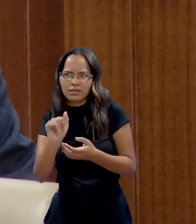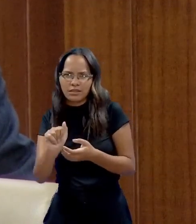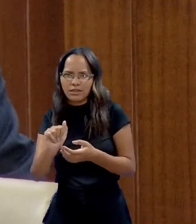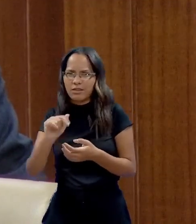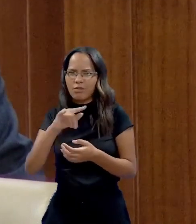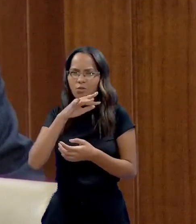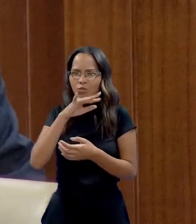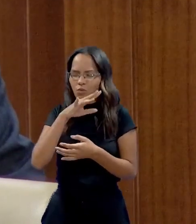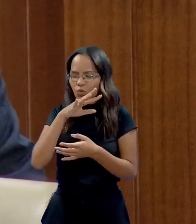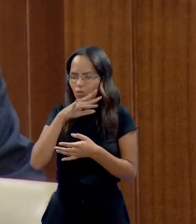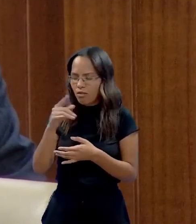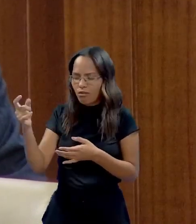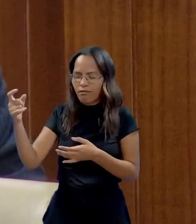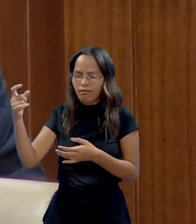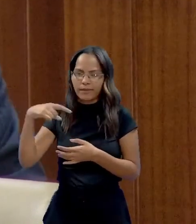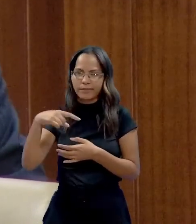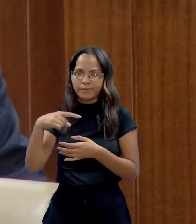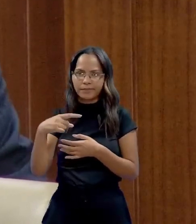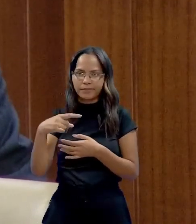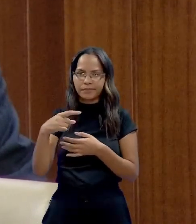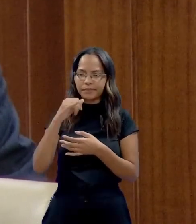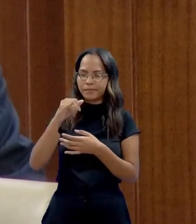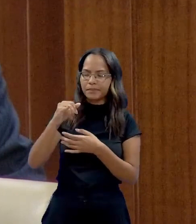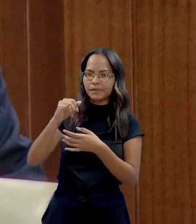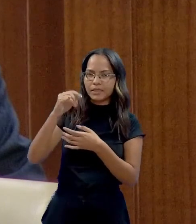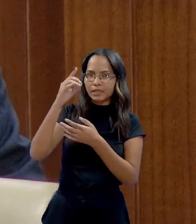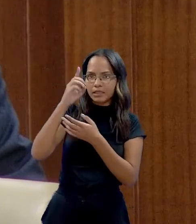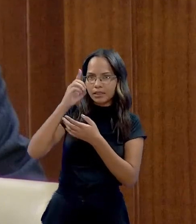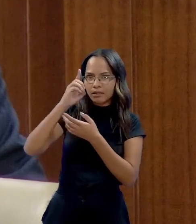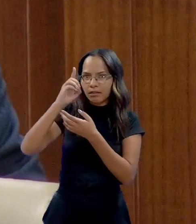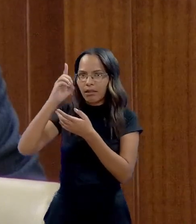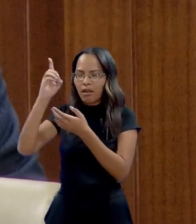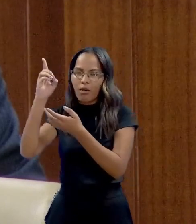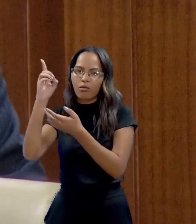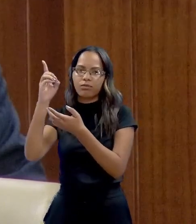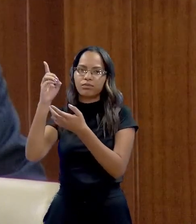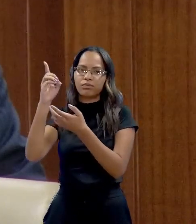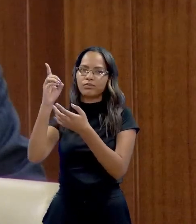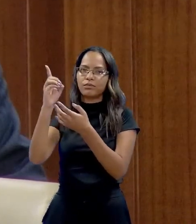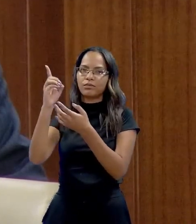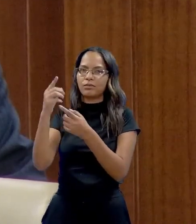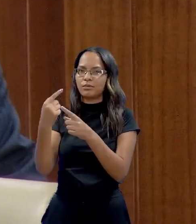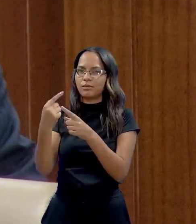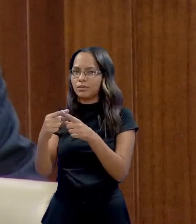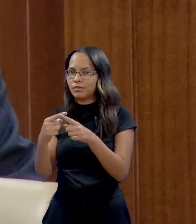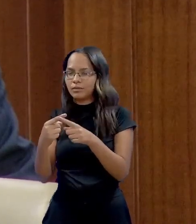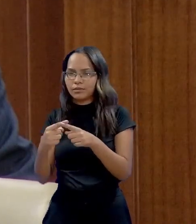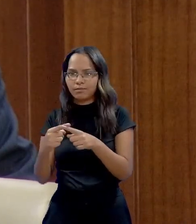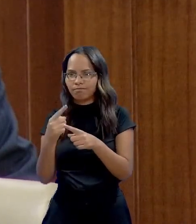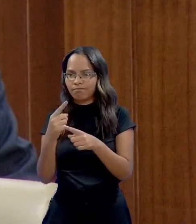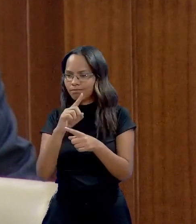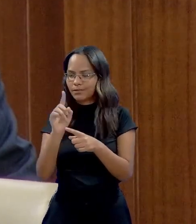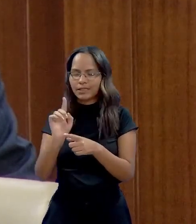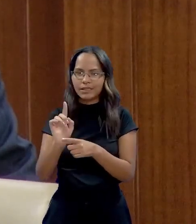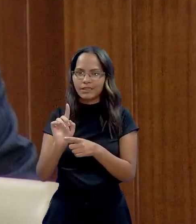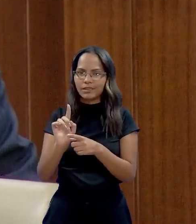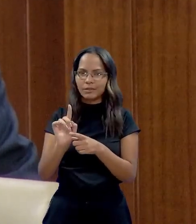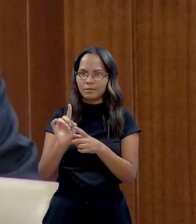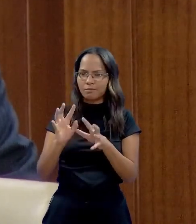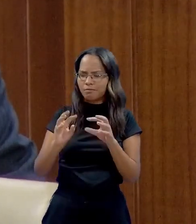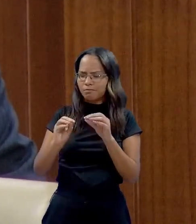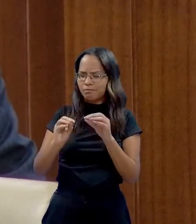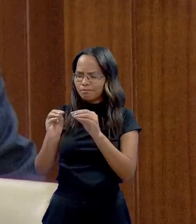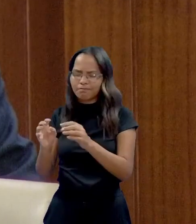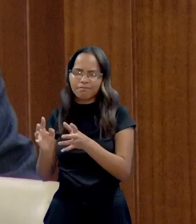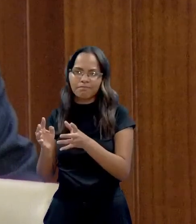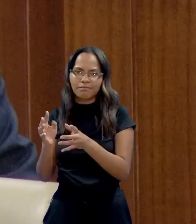abastará, diz o Senhor dos Exércitos, de sorte que não lhes deixará nem raiz e nem ramo, mas